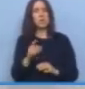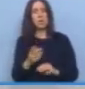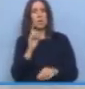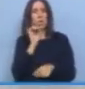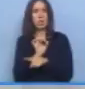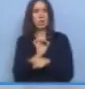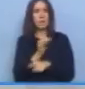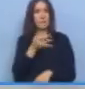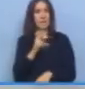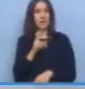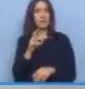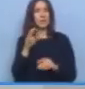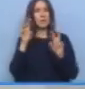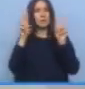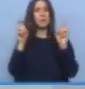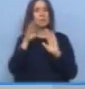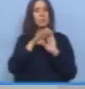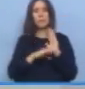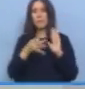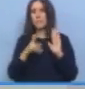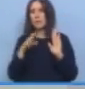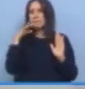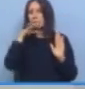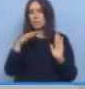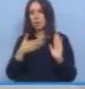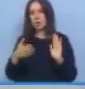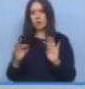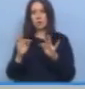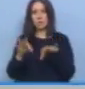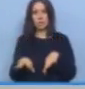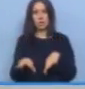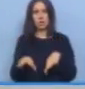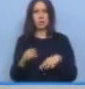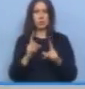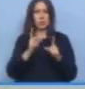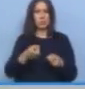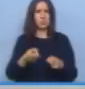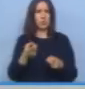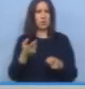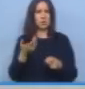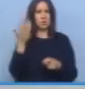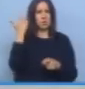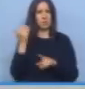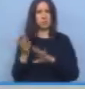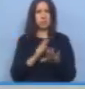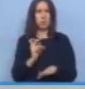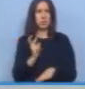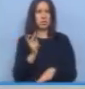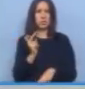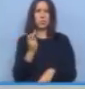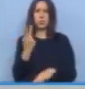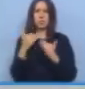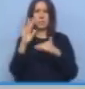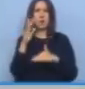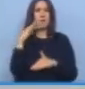No âmbito da PAR, do programa PAR Famílias, está agora a terminar, portanto já começou há cerca de 2 anos, há mais de 2 anos, muitas